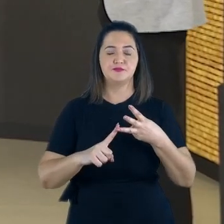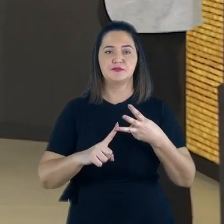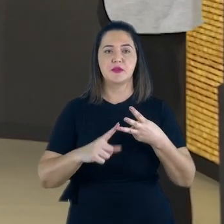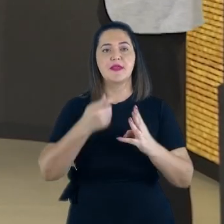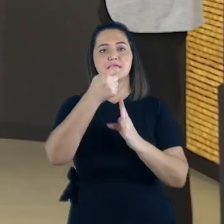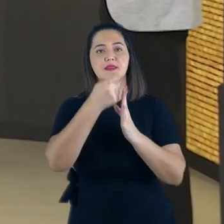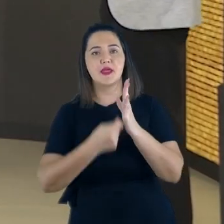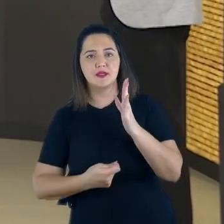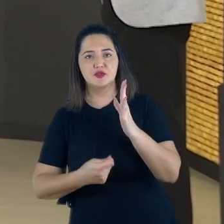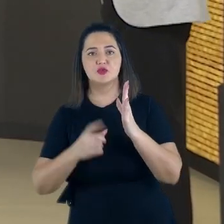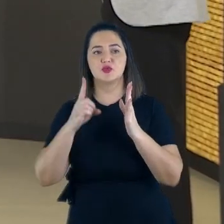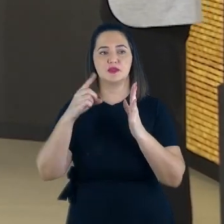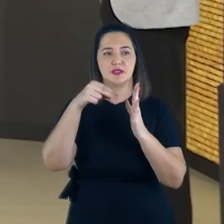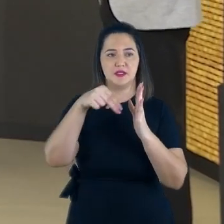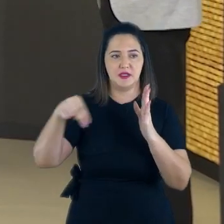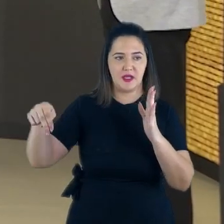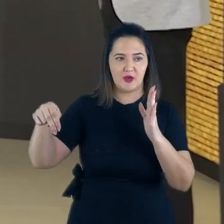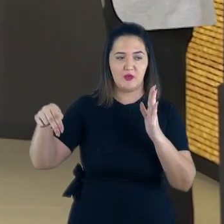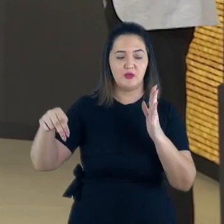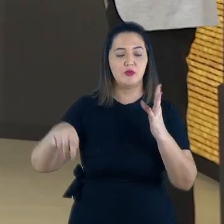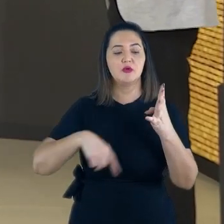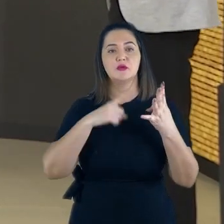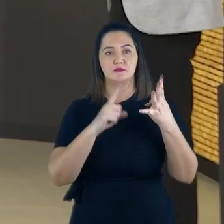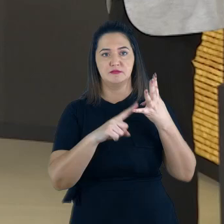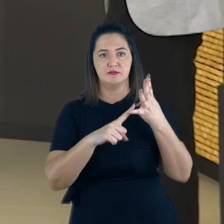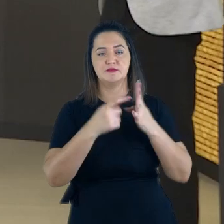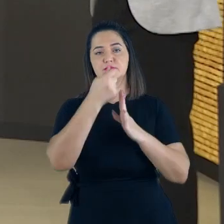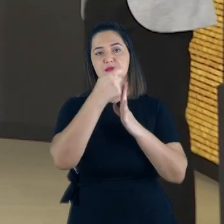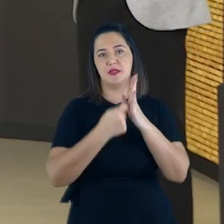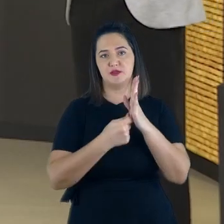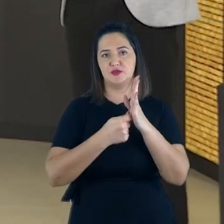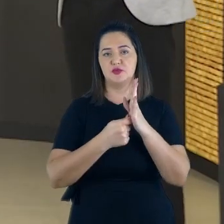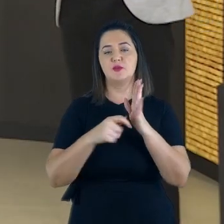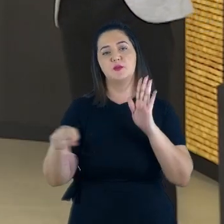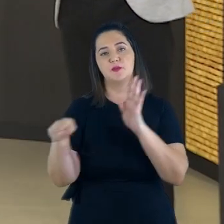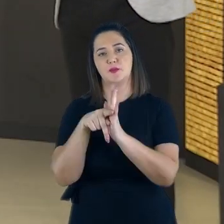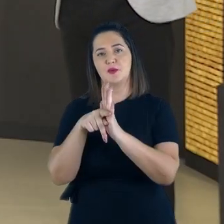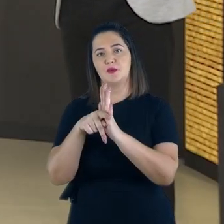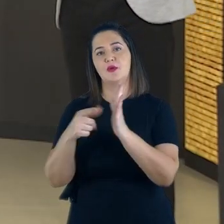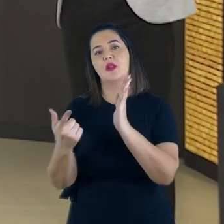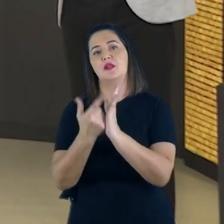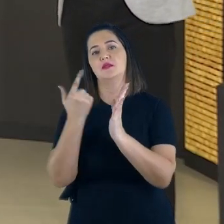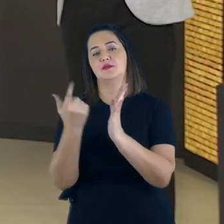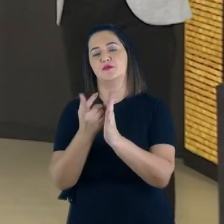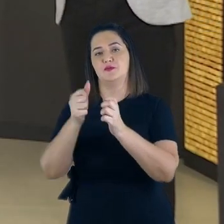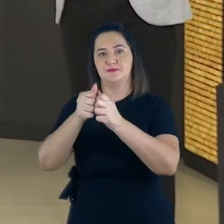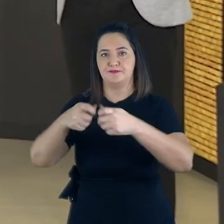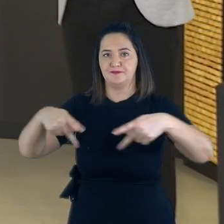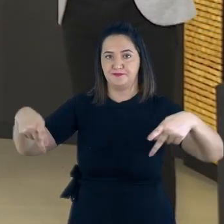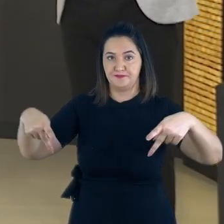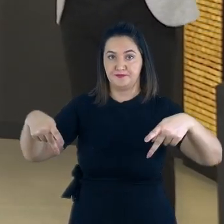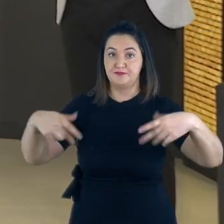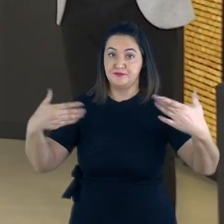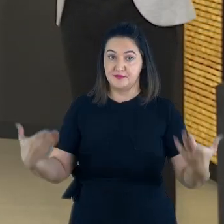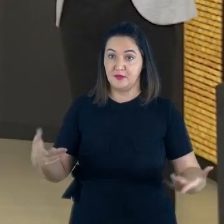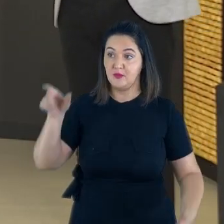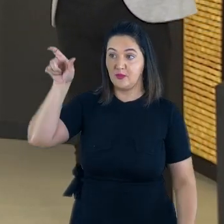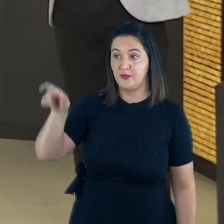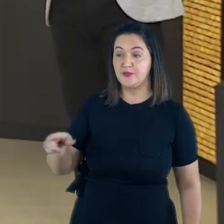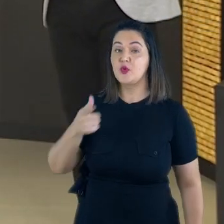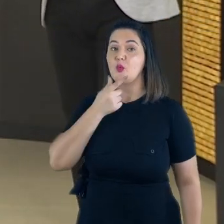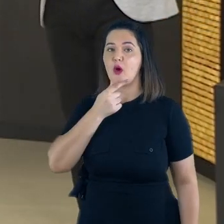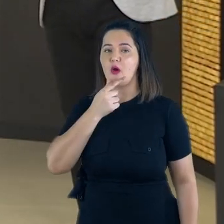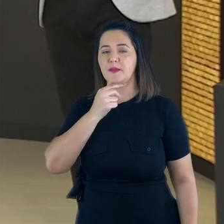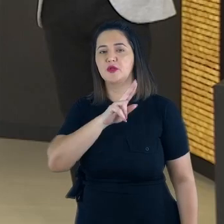lugar, textos de Daniel. E em último lugar, textos do Apocalipse. Então o autor, Alberto